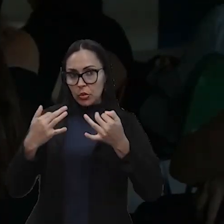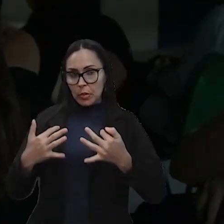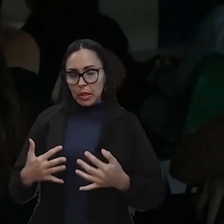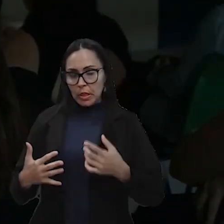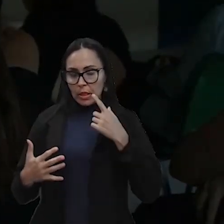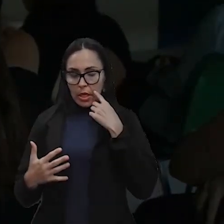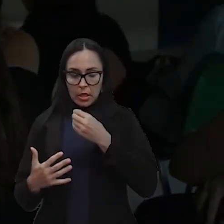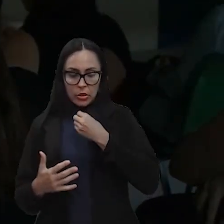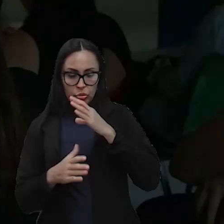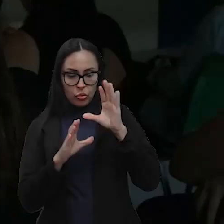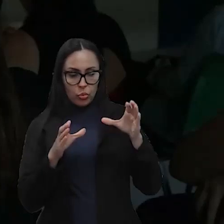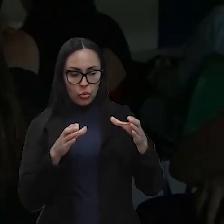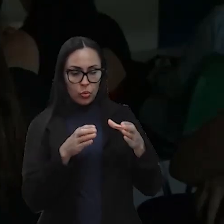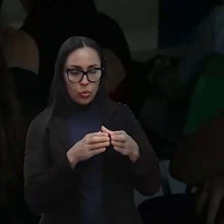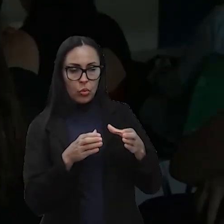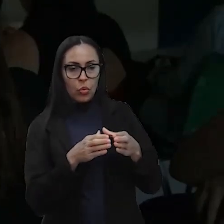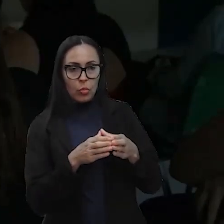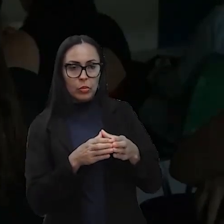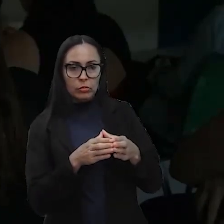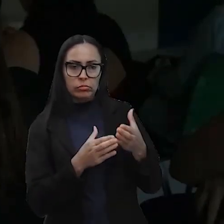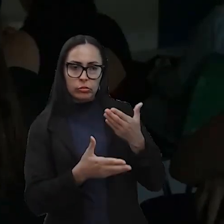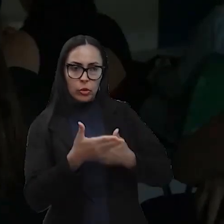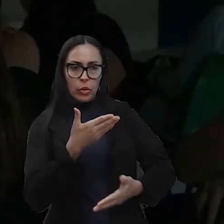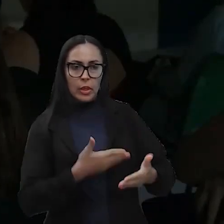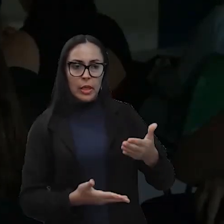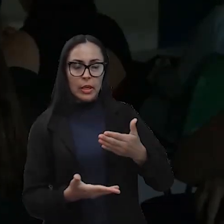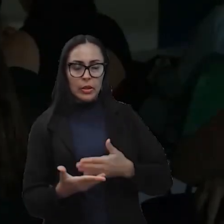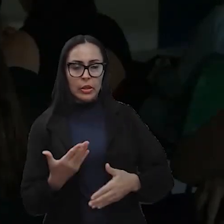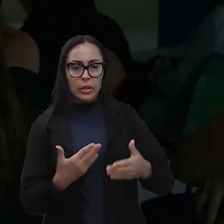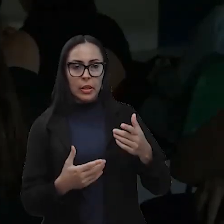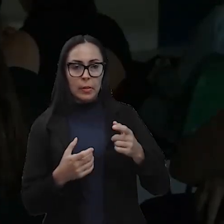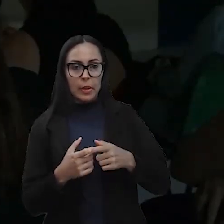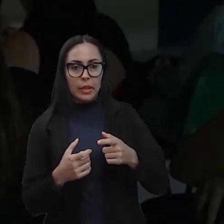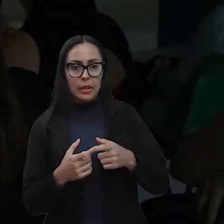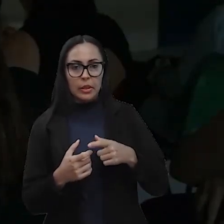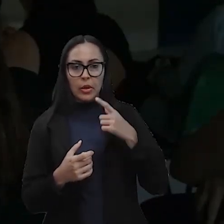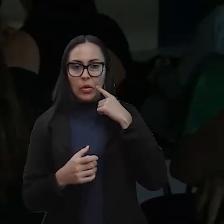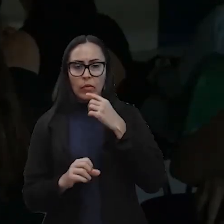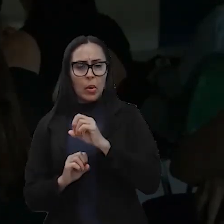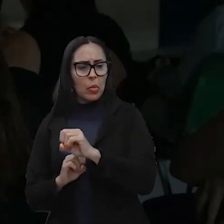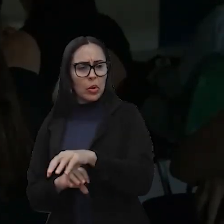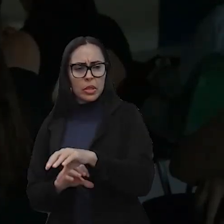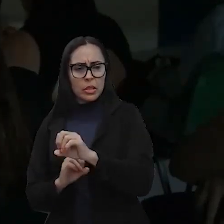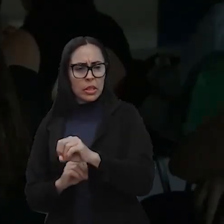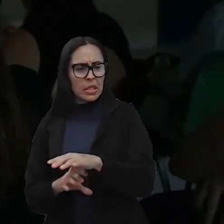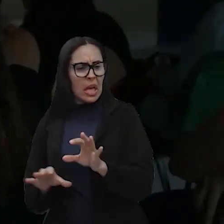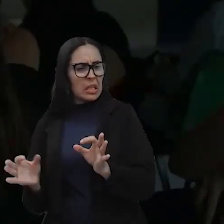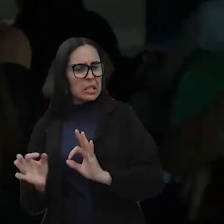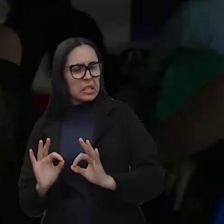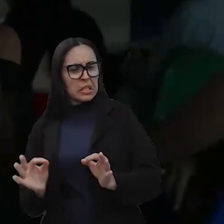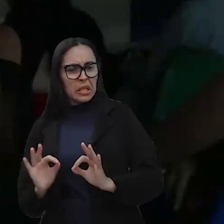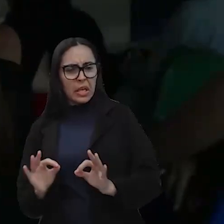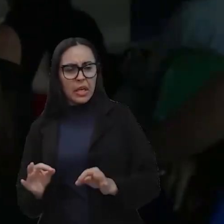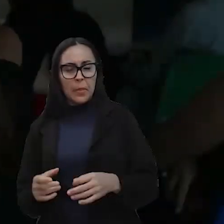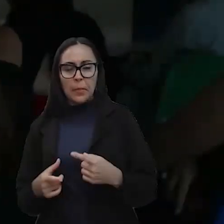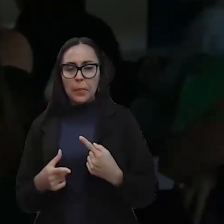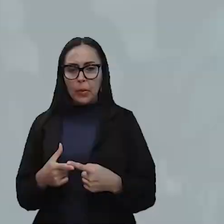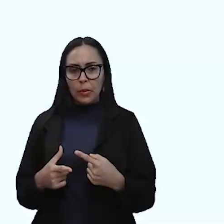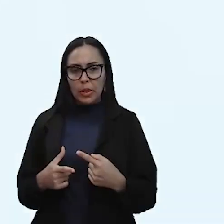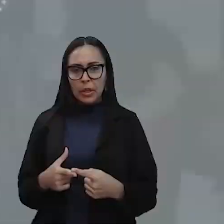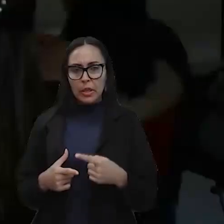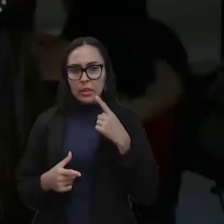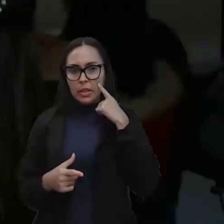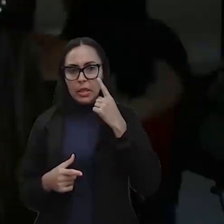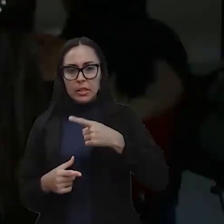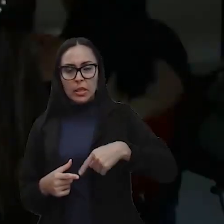colegas médicos que alegam o seguinte, não vamos ensinar autoexame para ninguém, porque se essas mulheres ficarem